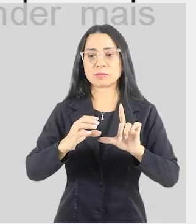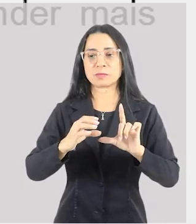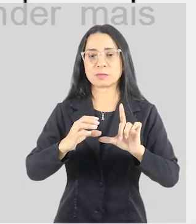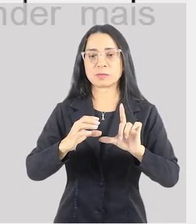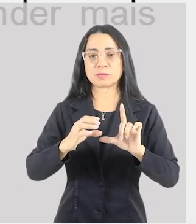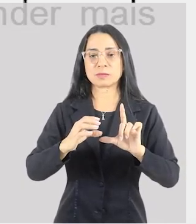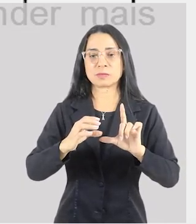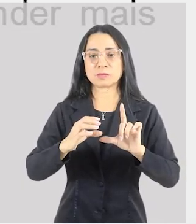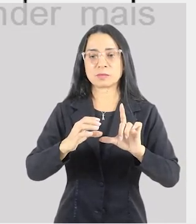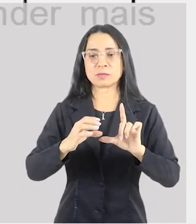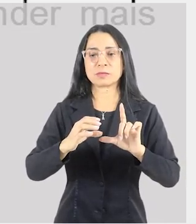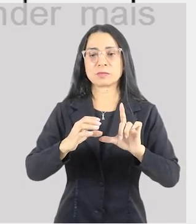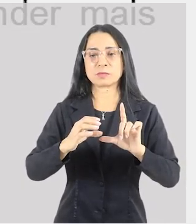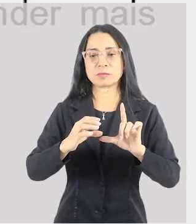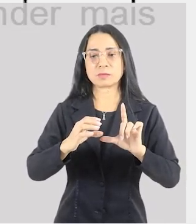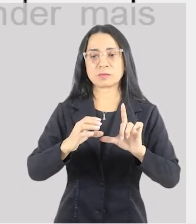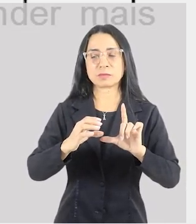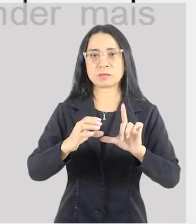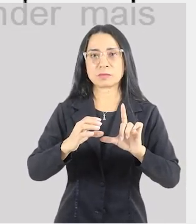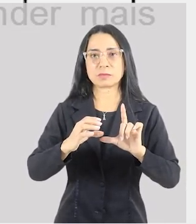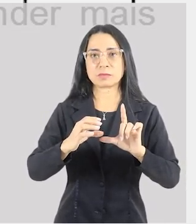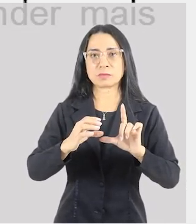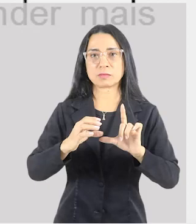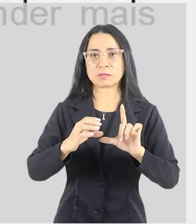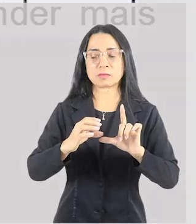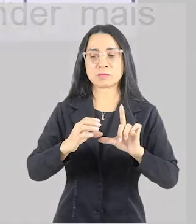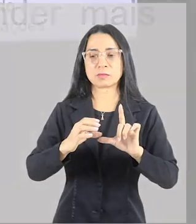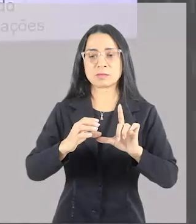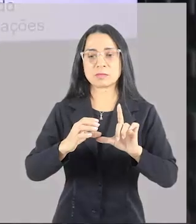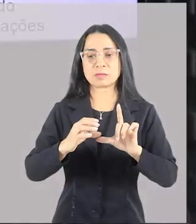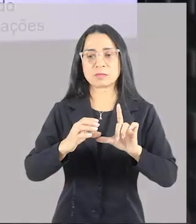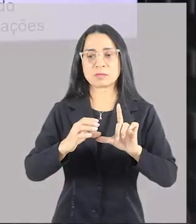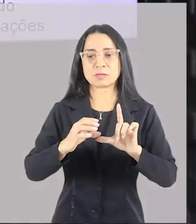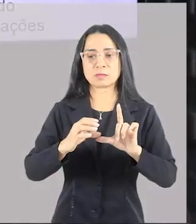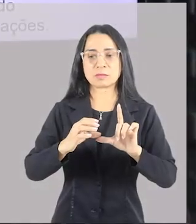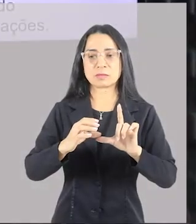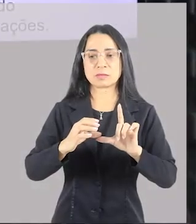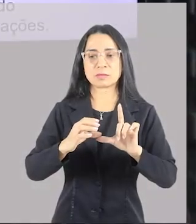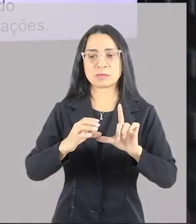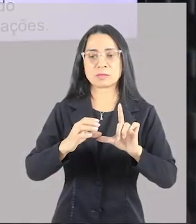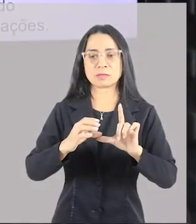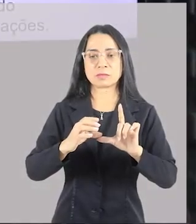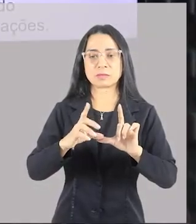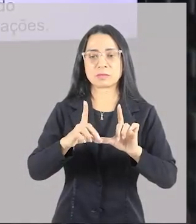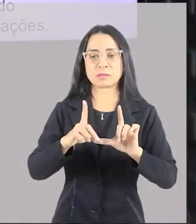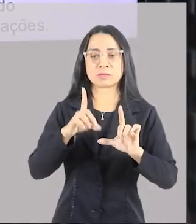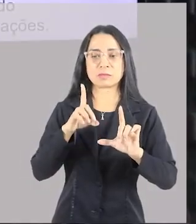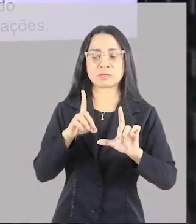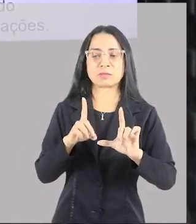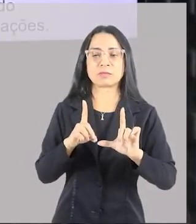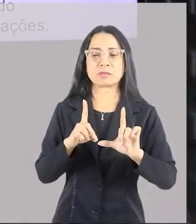para o agente público tomar decisões dentro dos limites da lei.